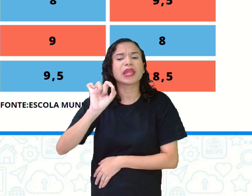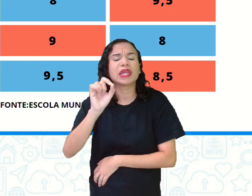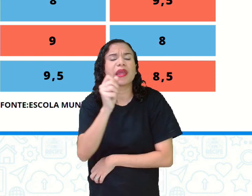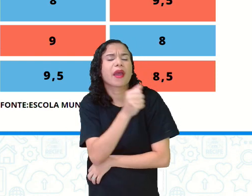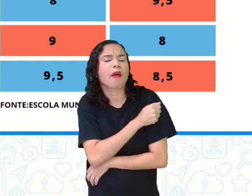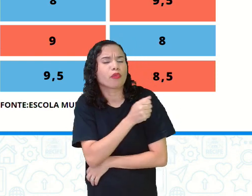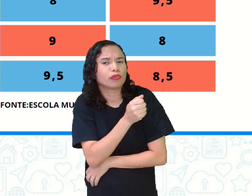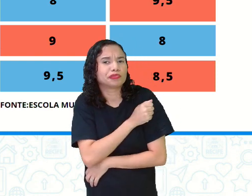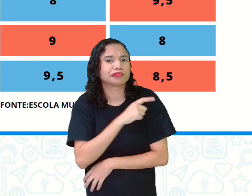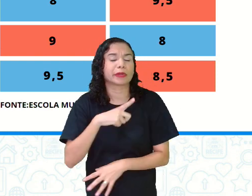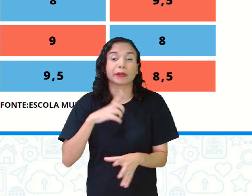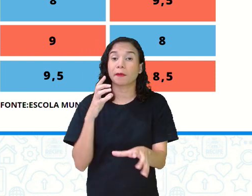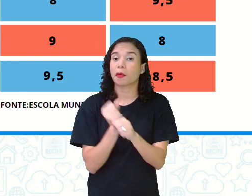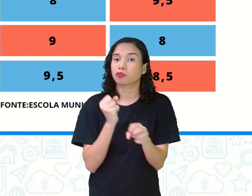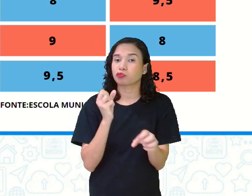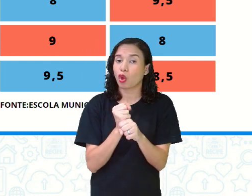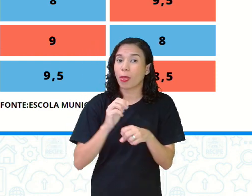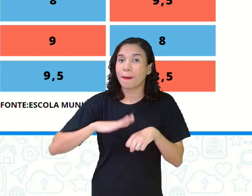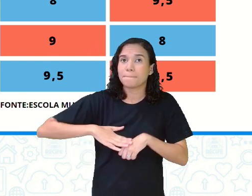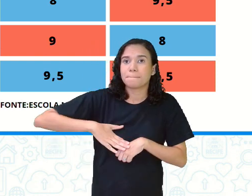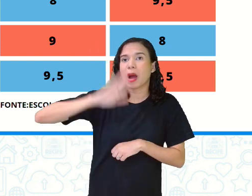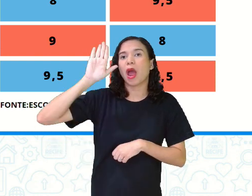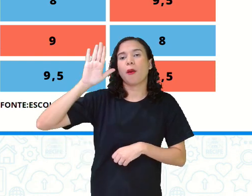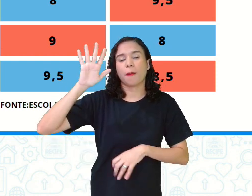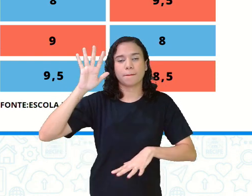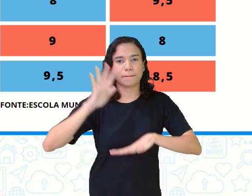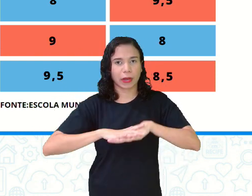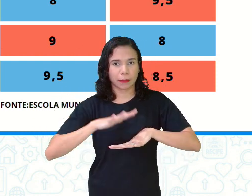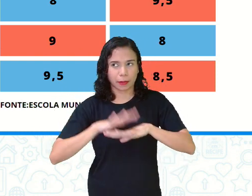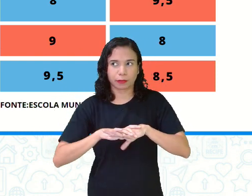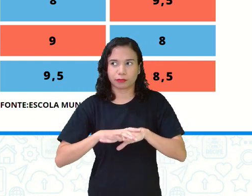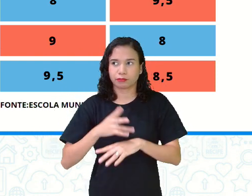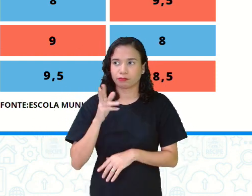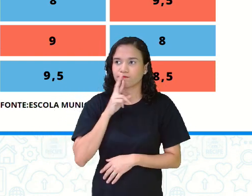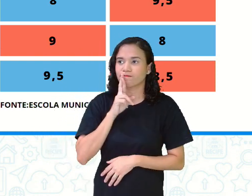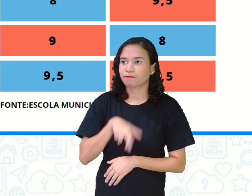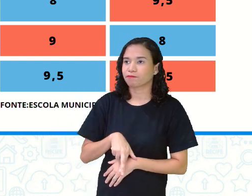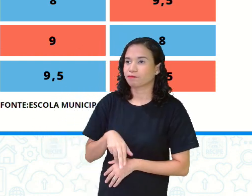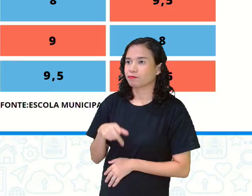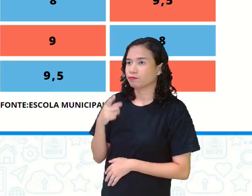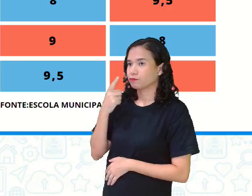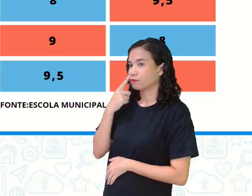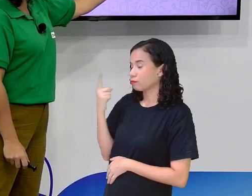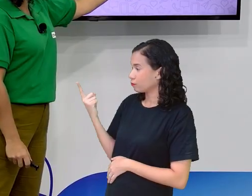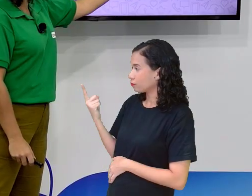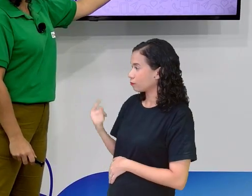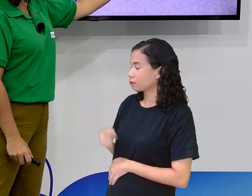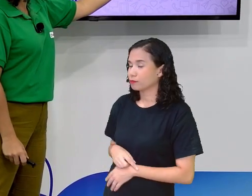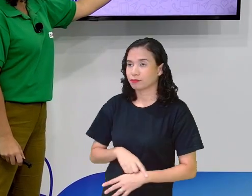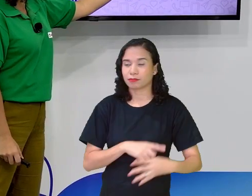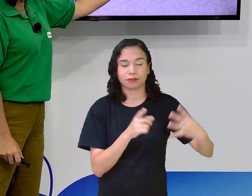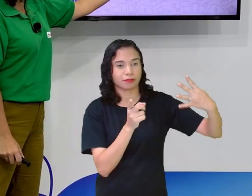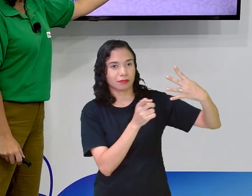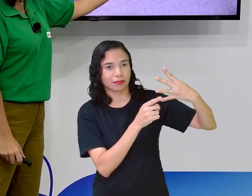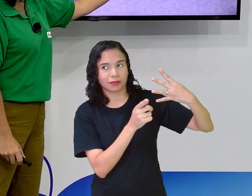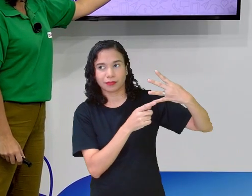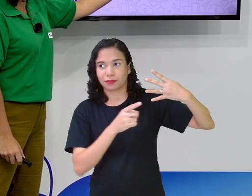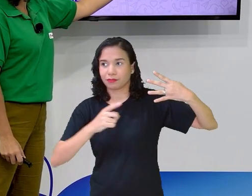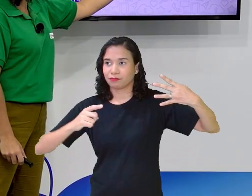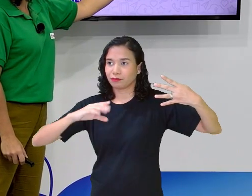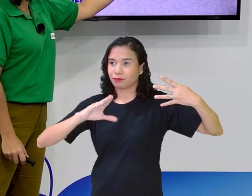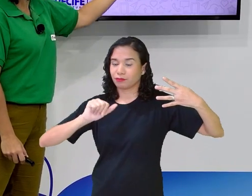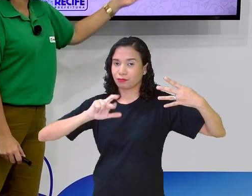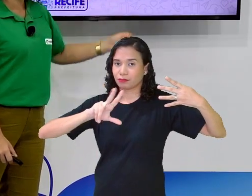ou aluno tirou a maior nota em matemática? Como já está respondido, eu só vou mostrar na tabela. Aqui,